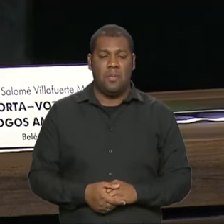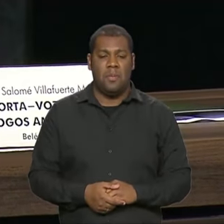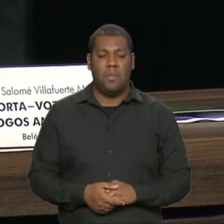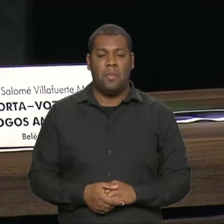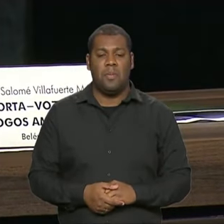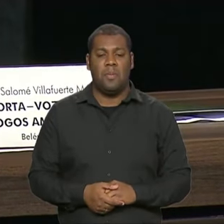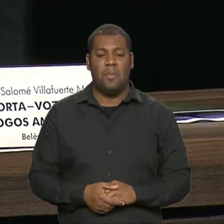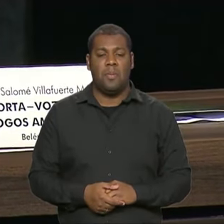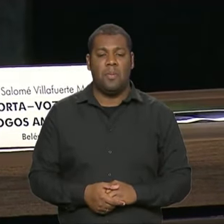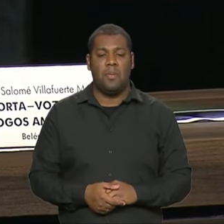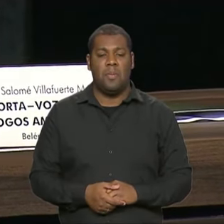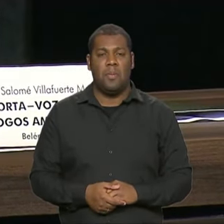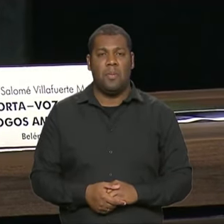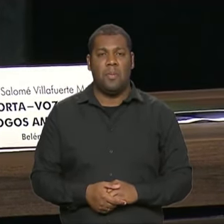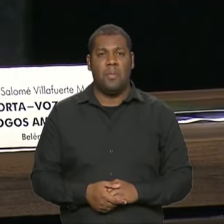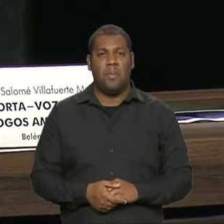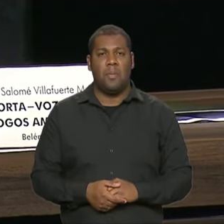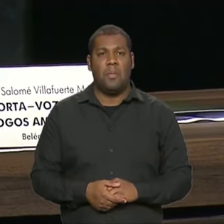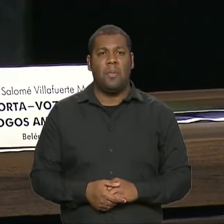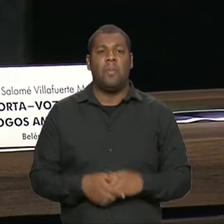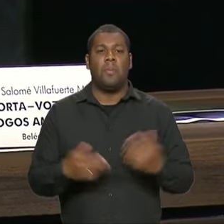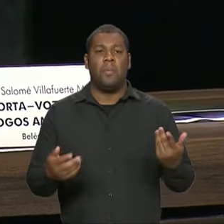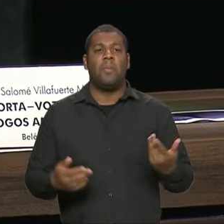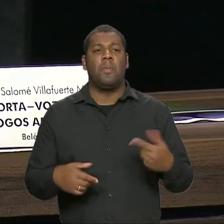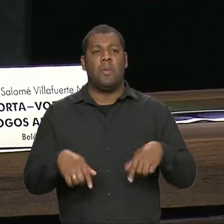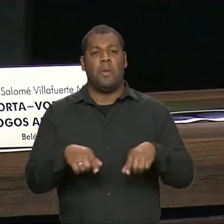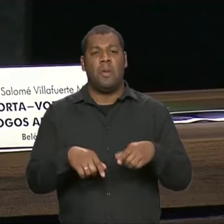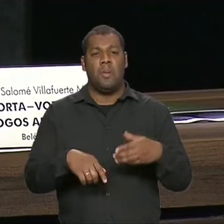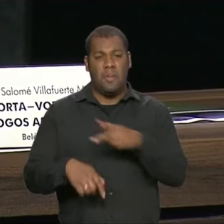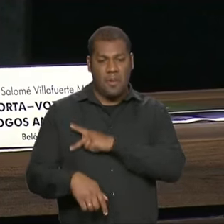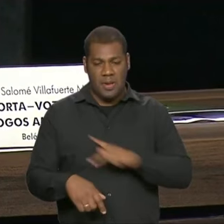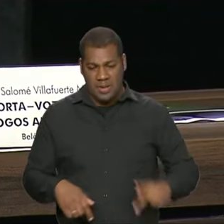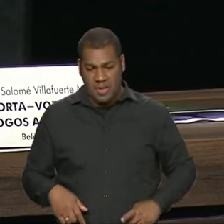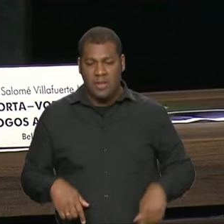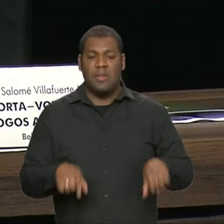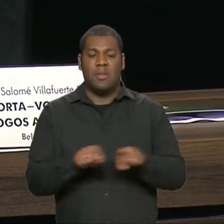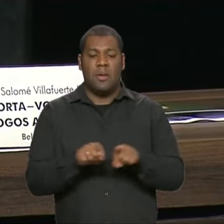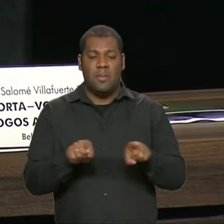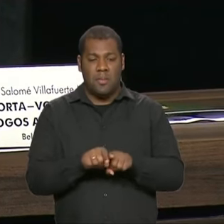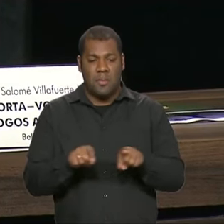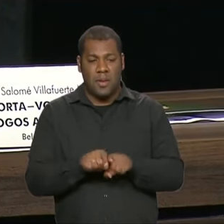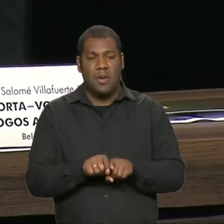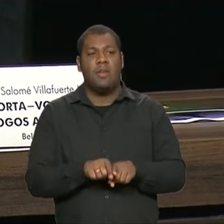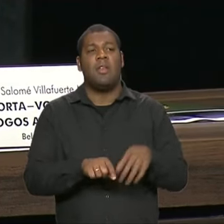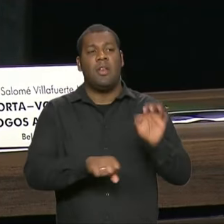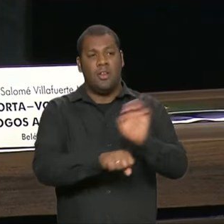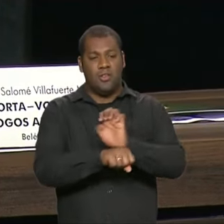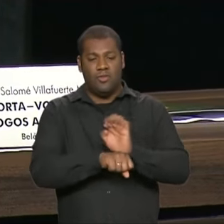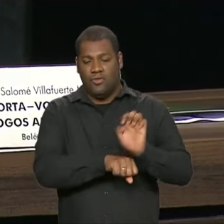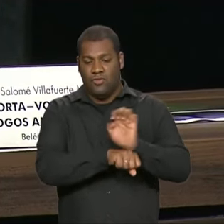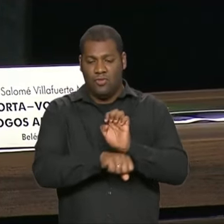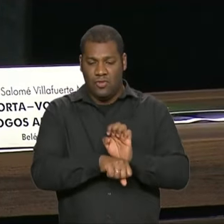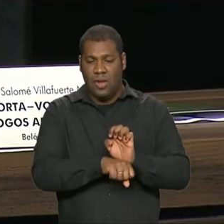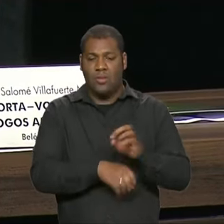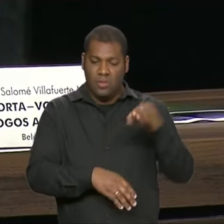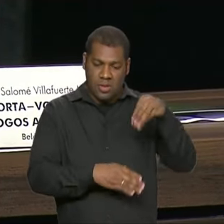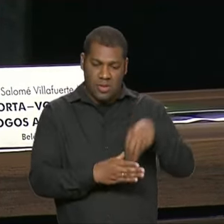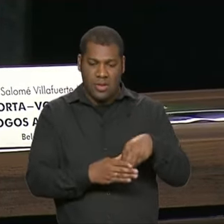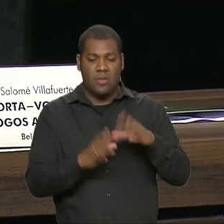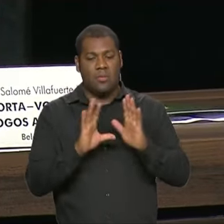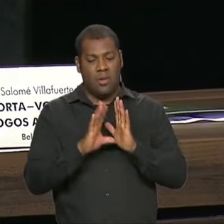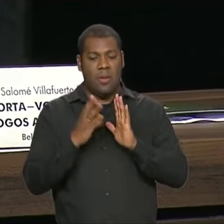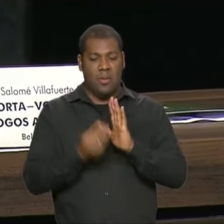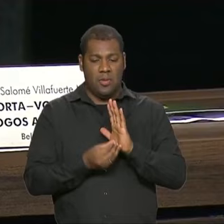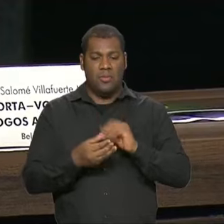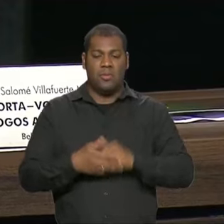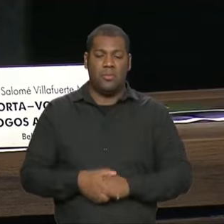los presidentes, distintos de la Amazonía. Dos estados, da Amazônia. Esperamos que este sea un nuevo momento histórico